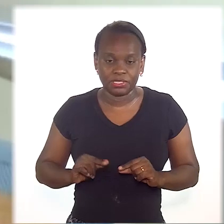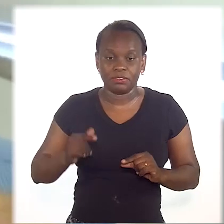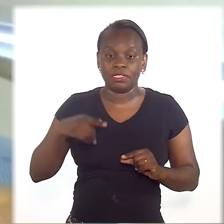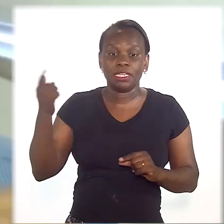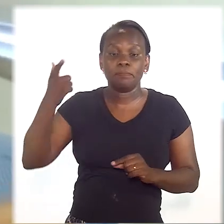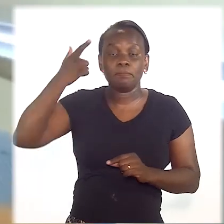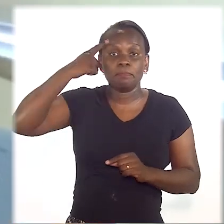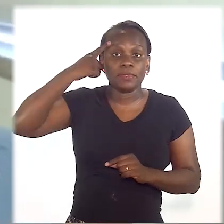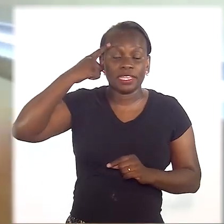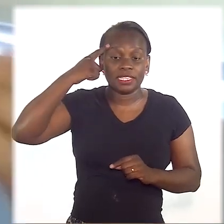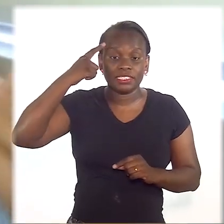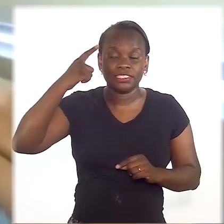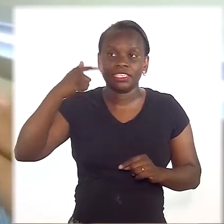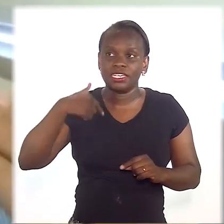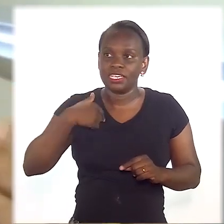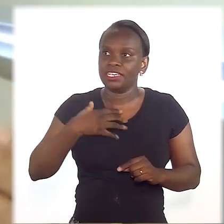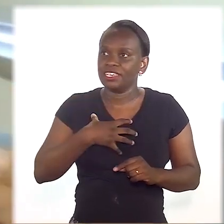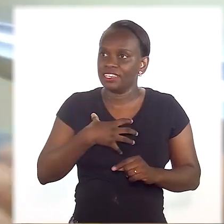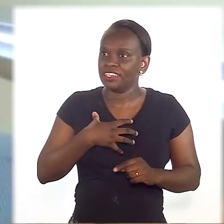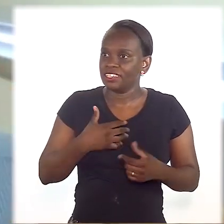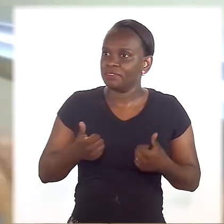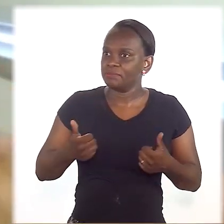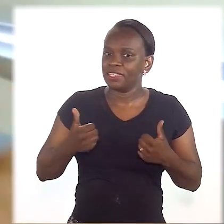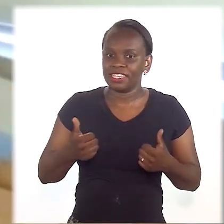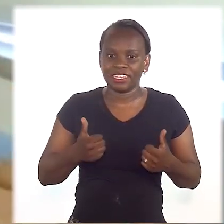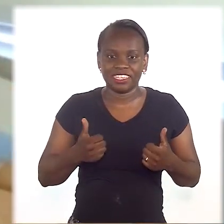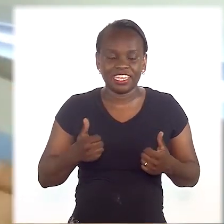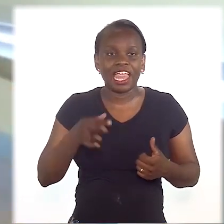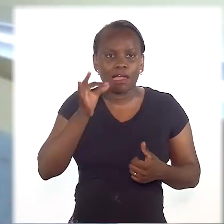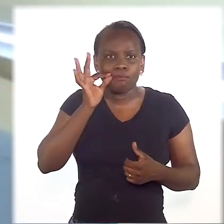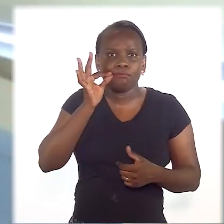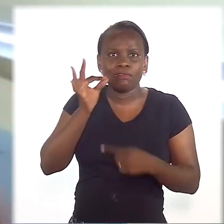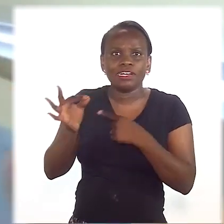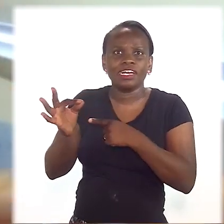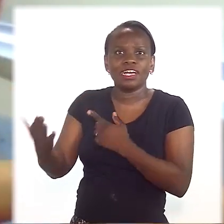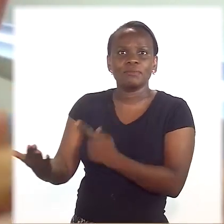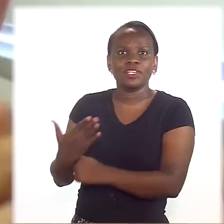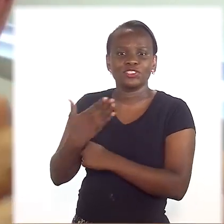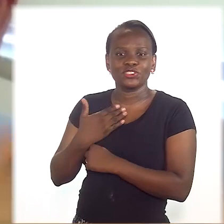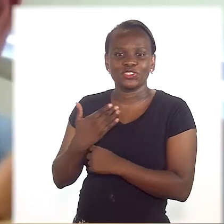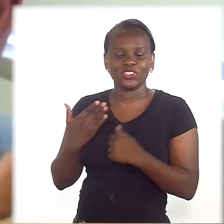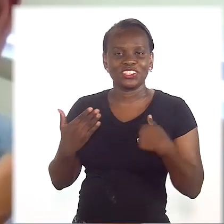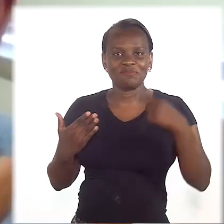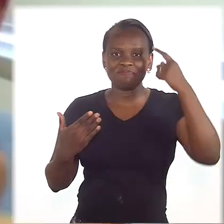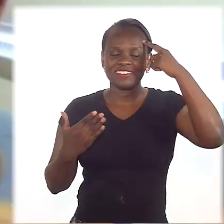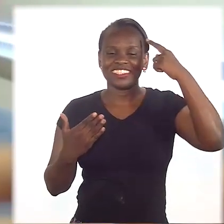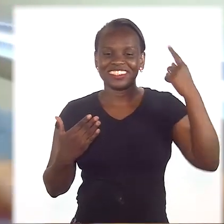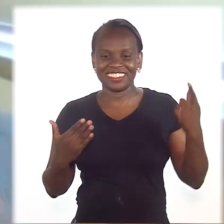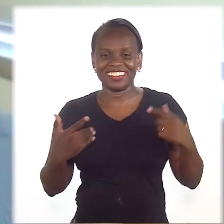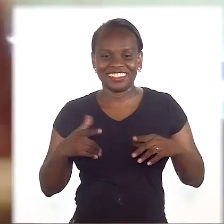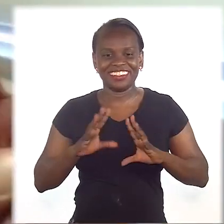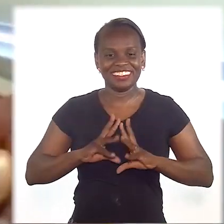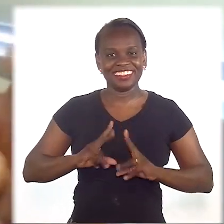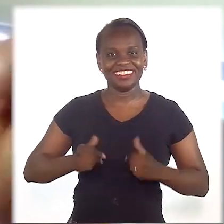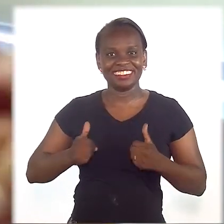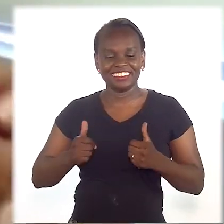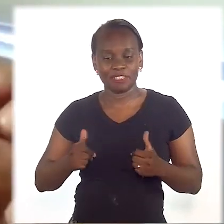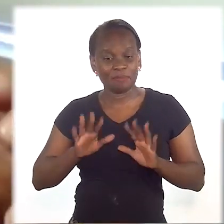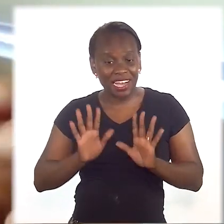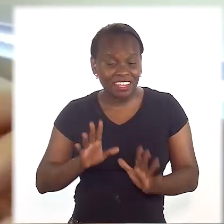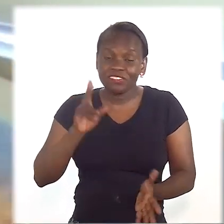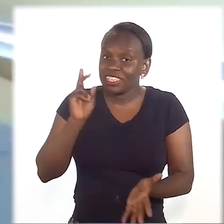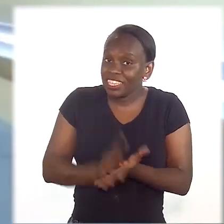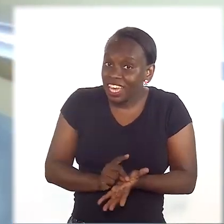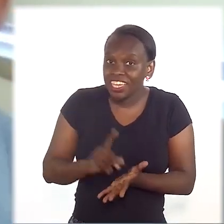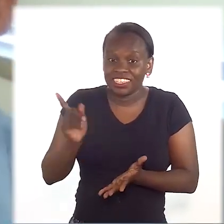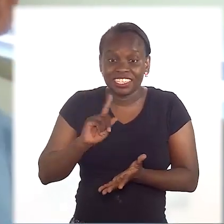diminui, fazendo com que a pessoa tenha uma falsa percepção de que foi a maconha que gerou aquela